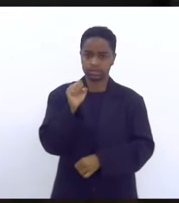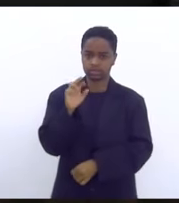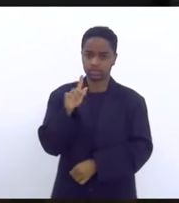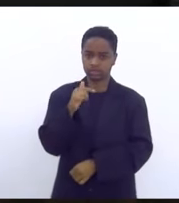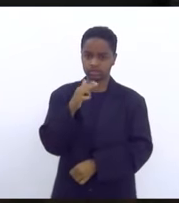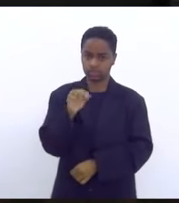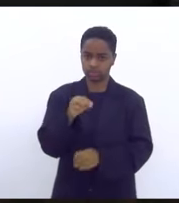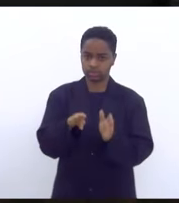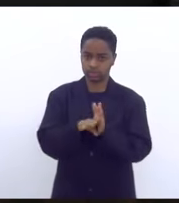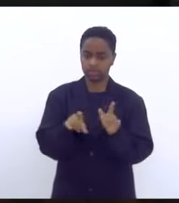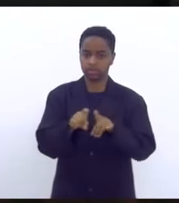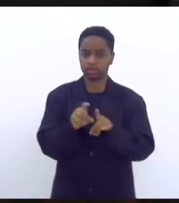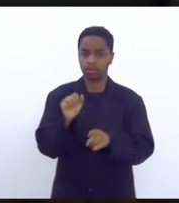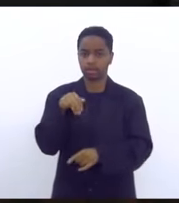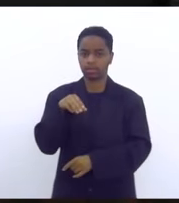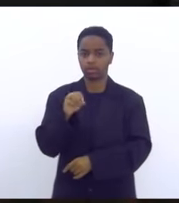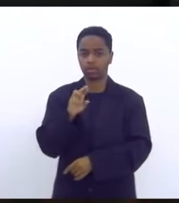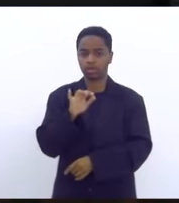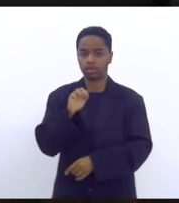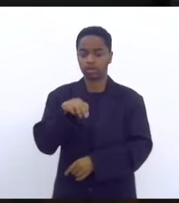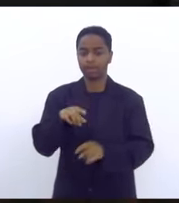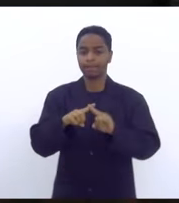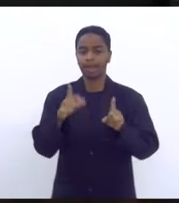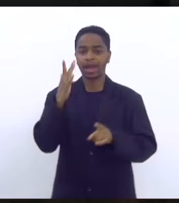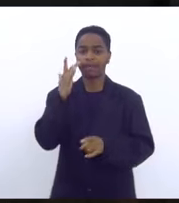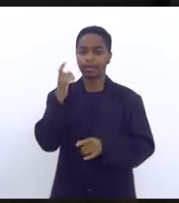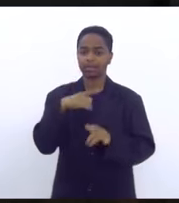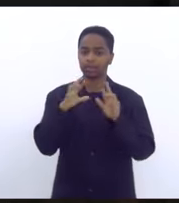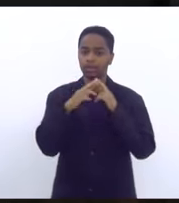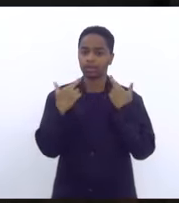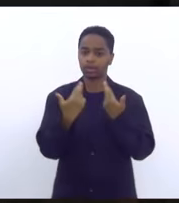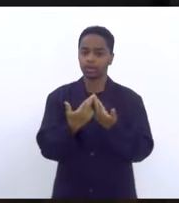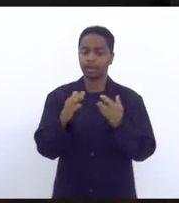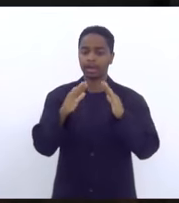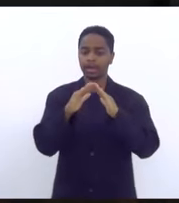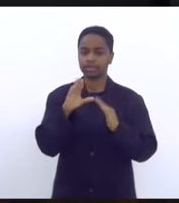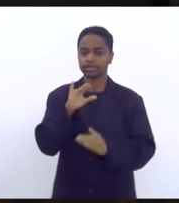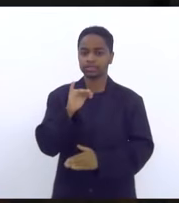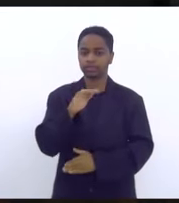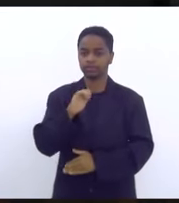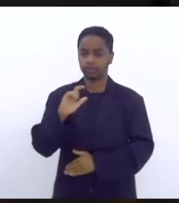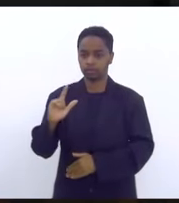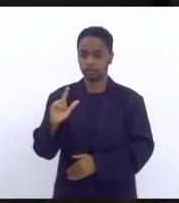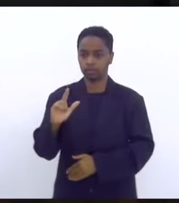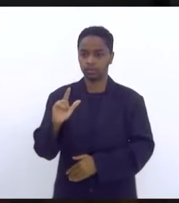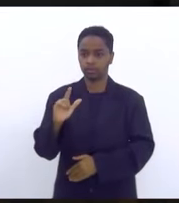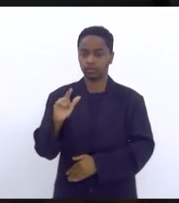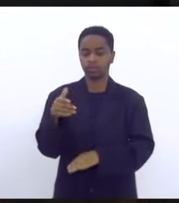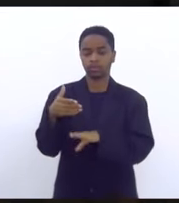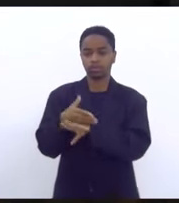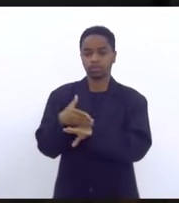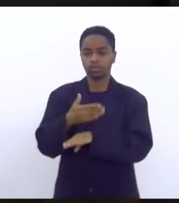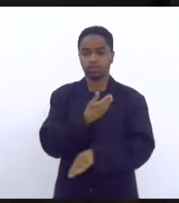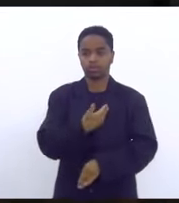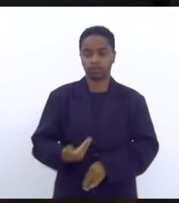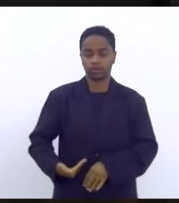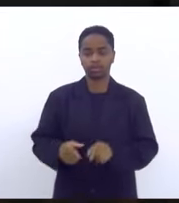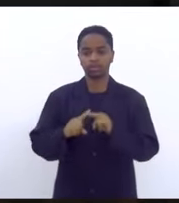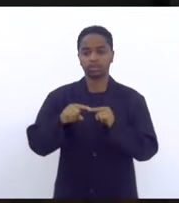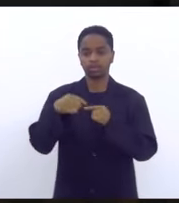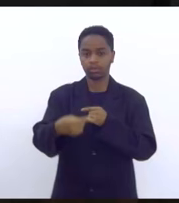o deputado Rodrigo Amorim, amanhã já teria uma reunião aqui da Casa Civil com a parte do governo para ir sentar